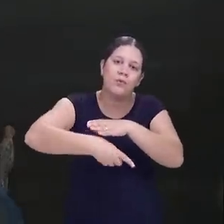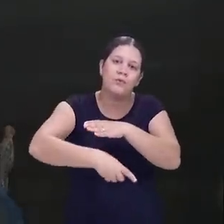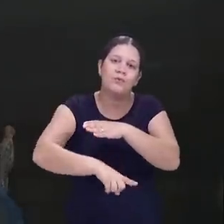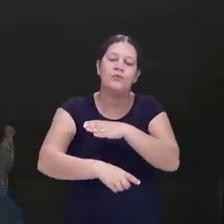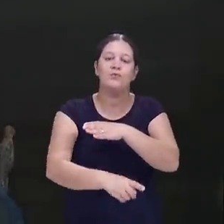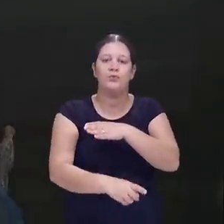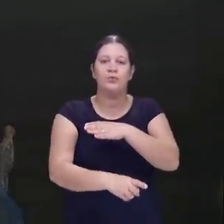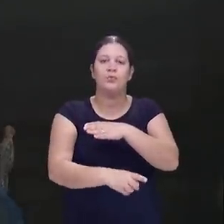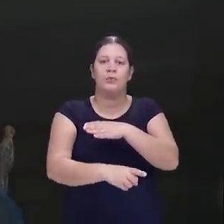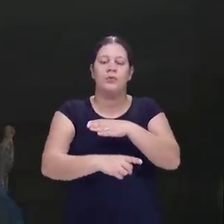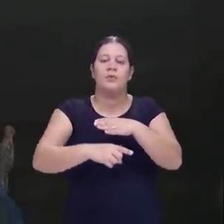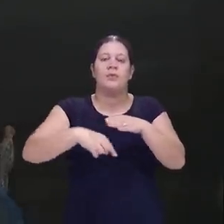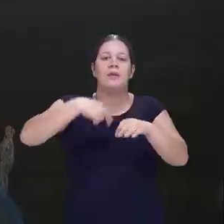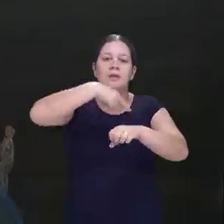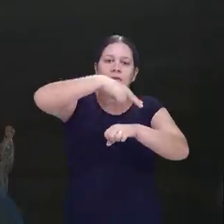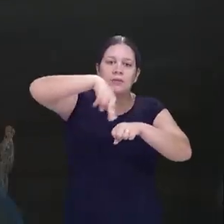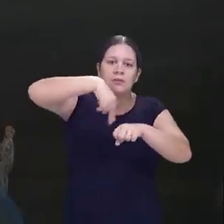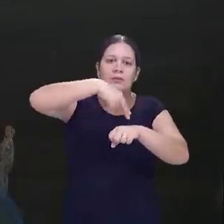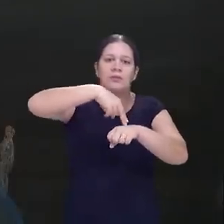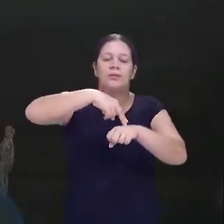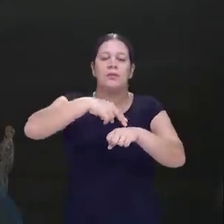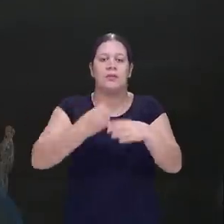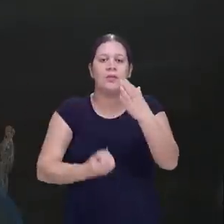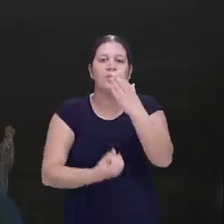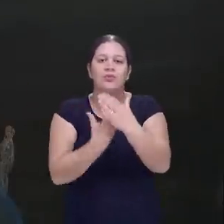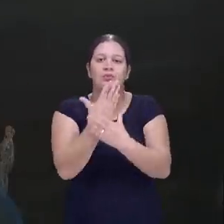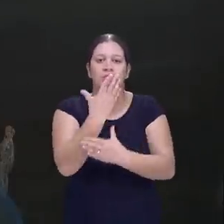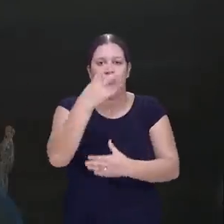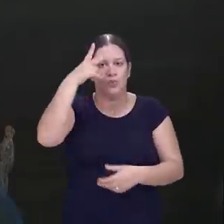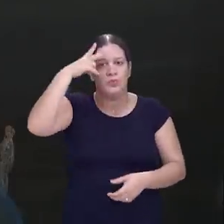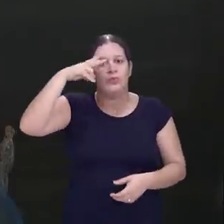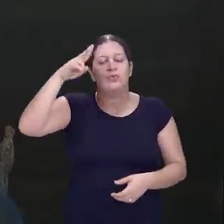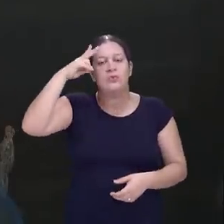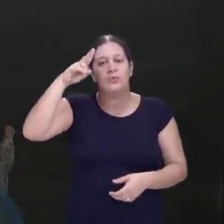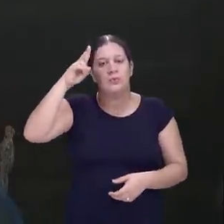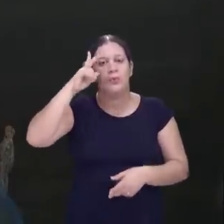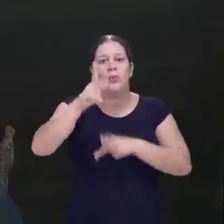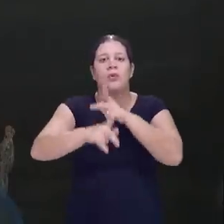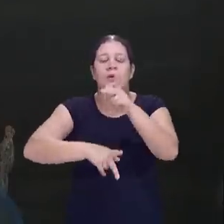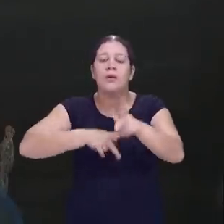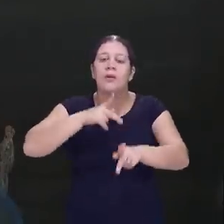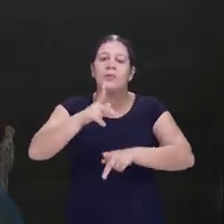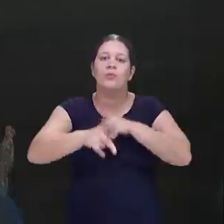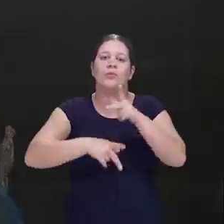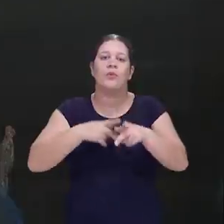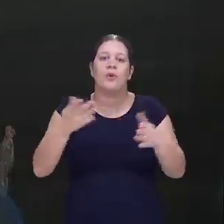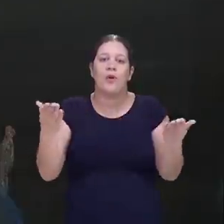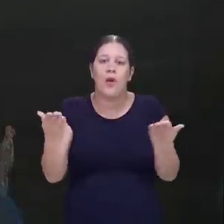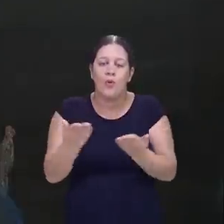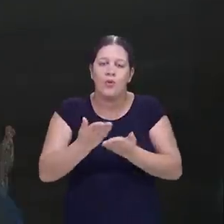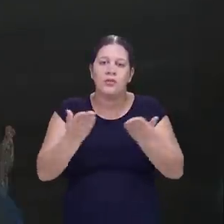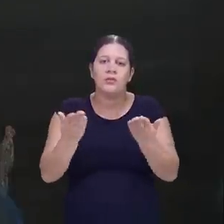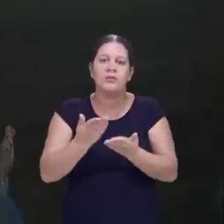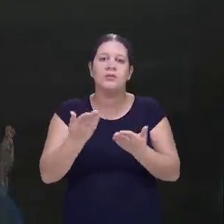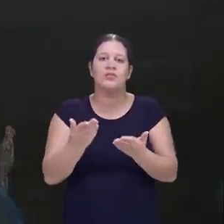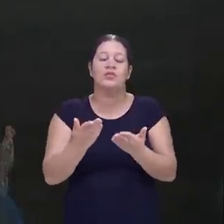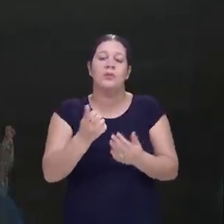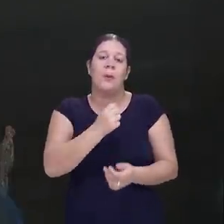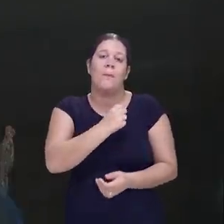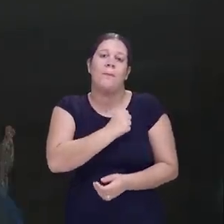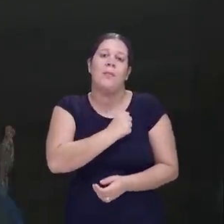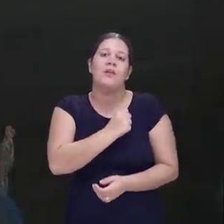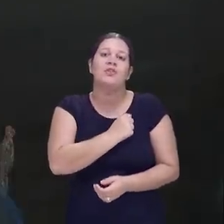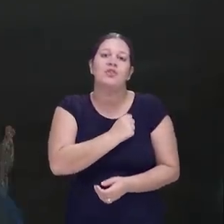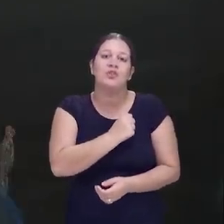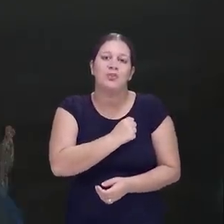profundo. É algo fincado no passado e da origem histórica de um determinado povo. Agora, nós vamos ter o lance